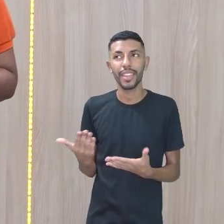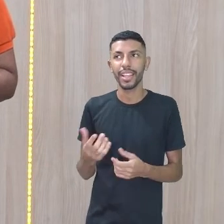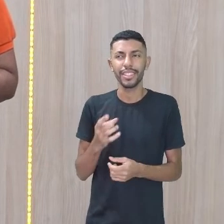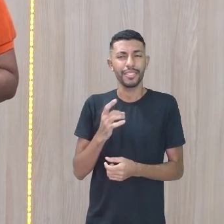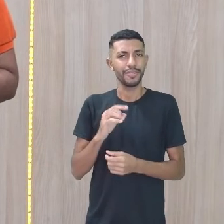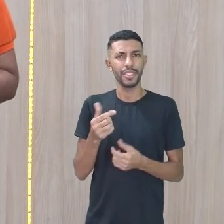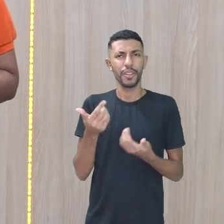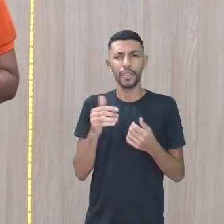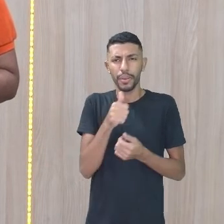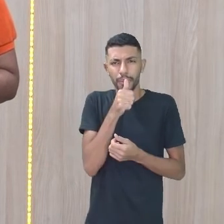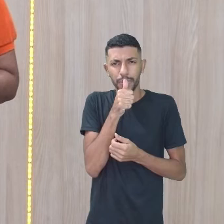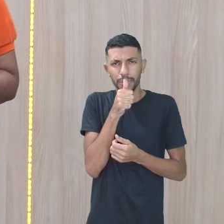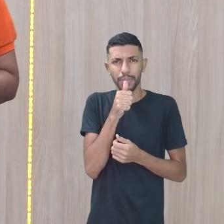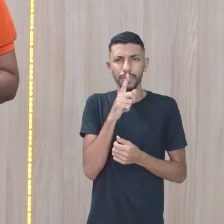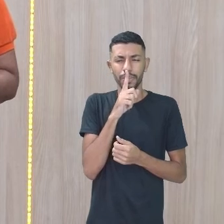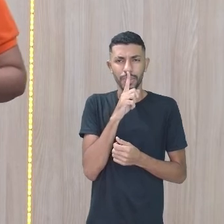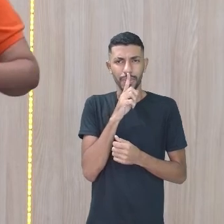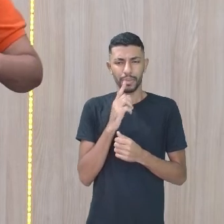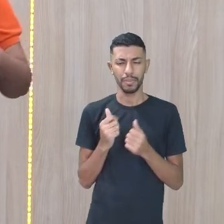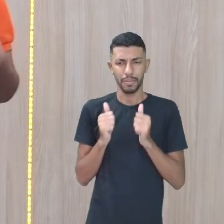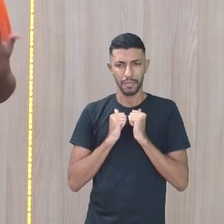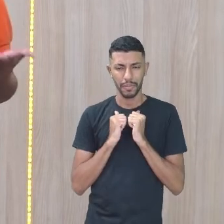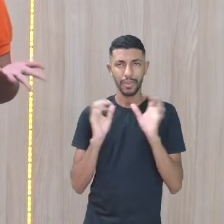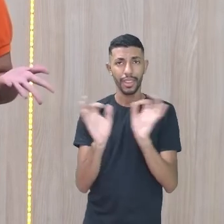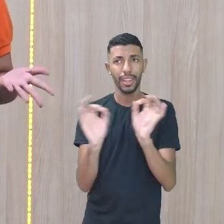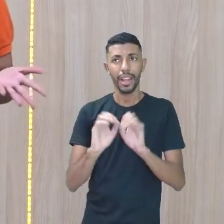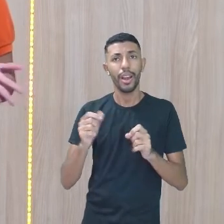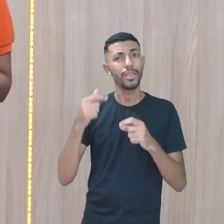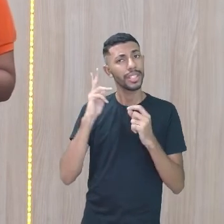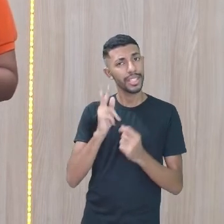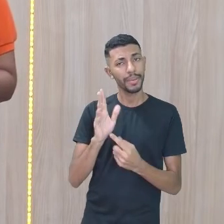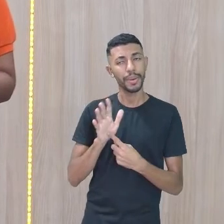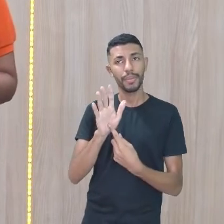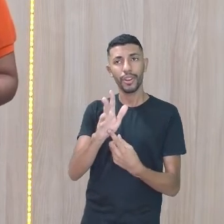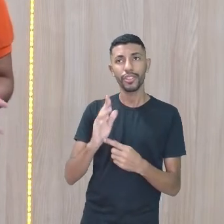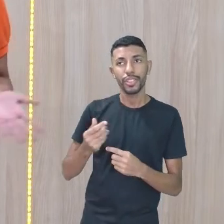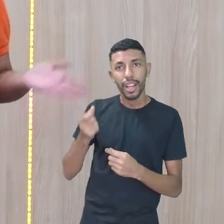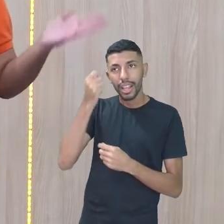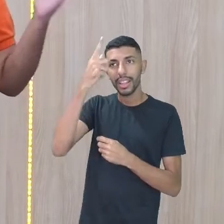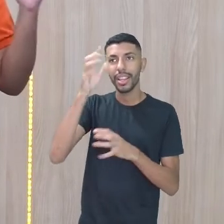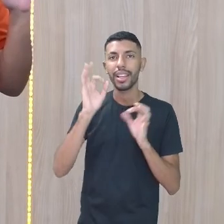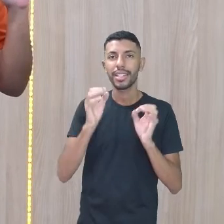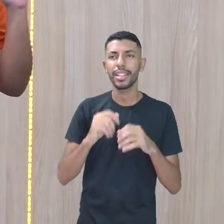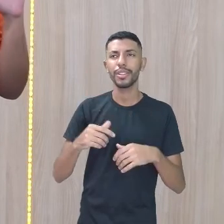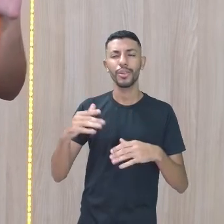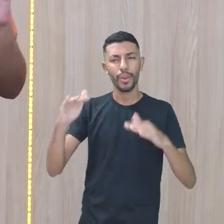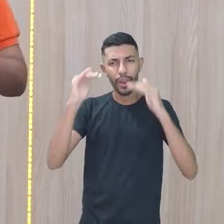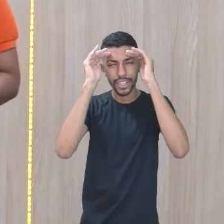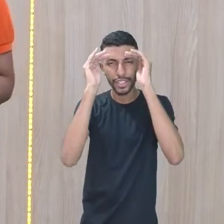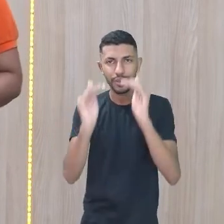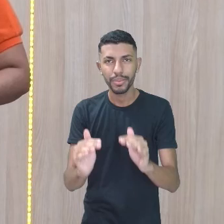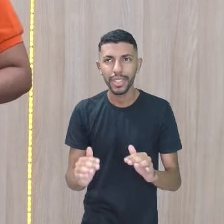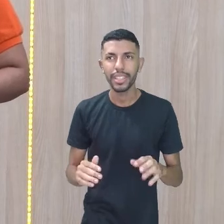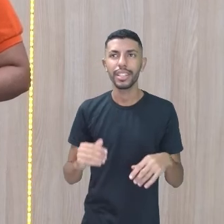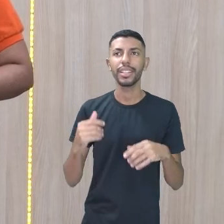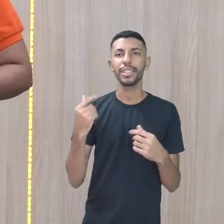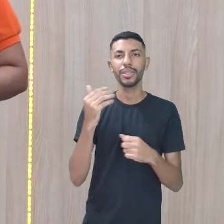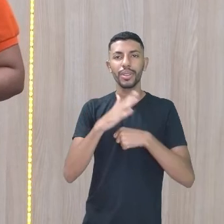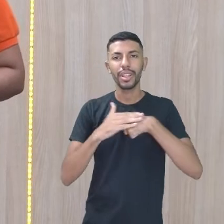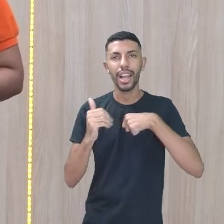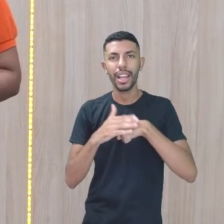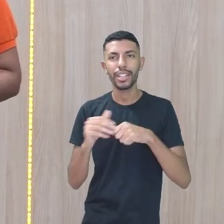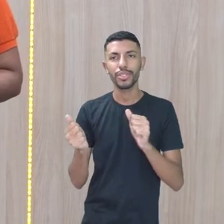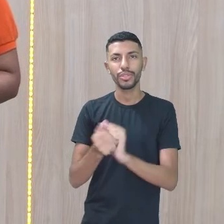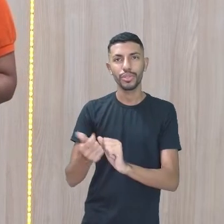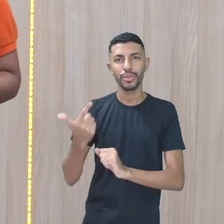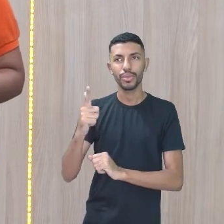fique quieto não fique calado a vida toda não, sempre exponha as suas ideias, mantendo respeito, mantendo, né, o carinho com